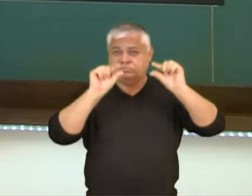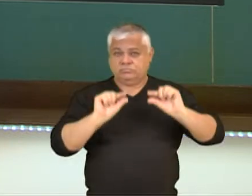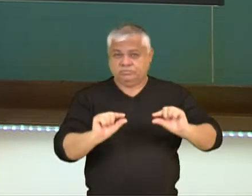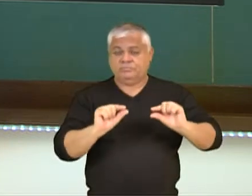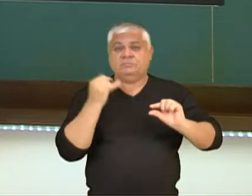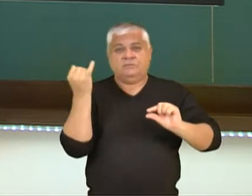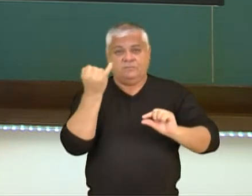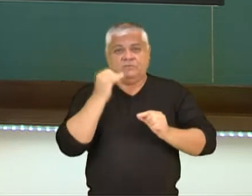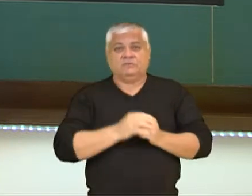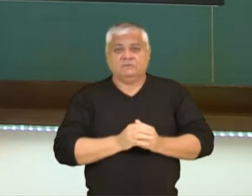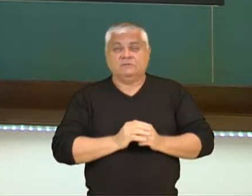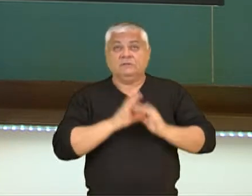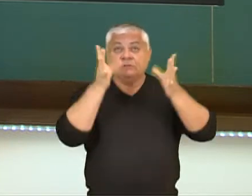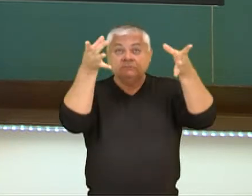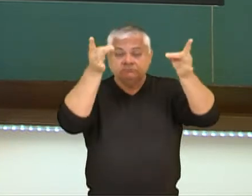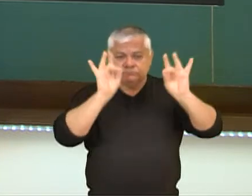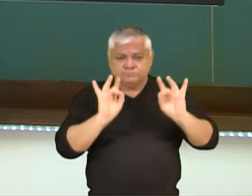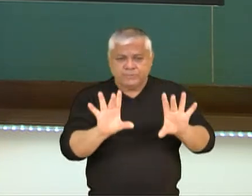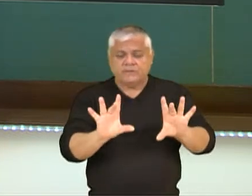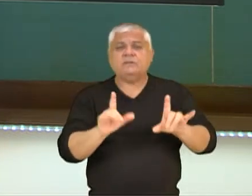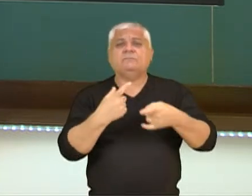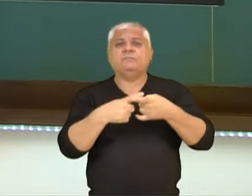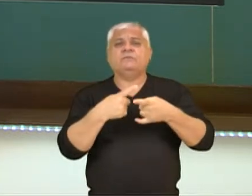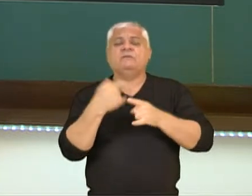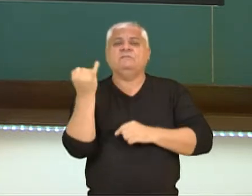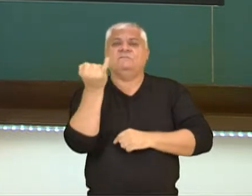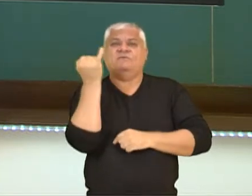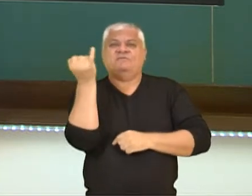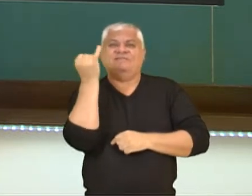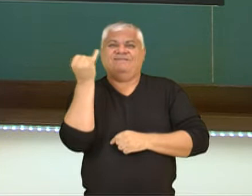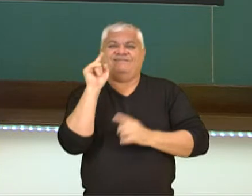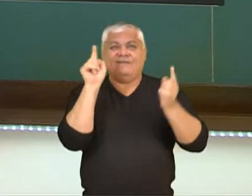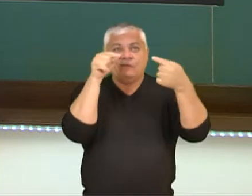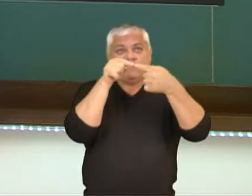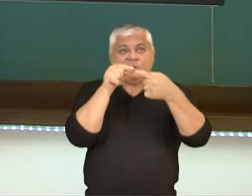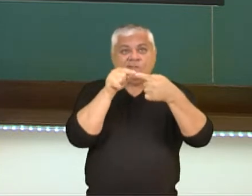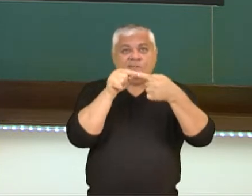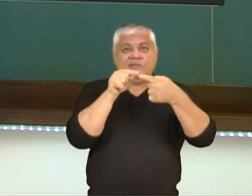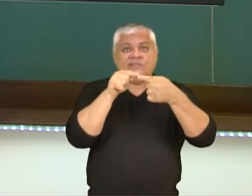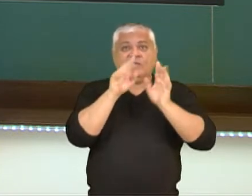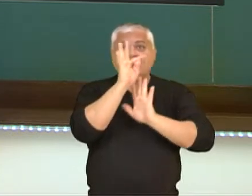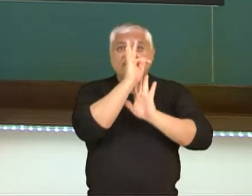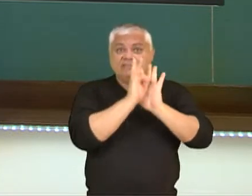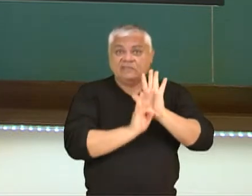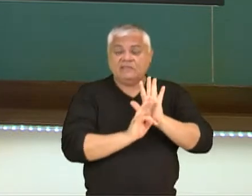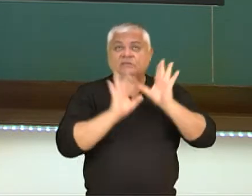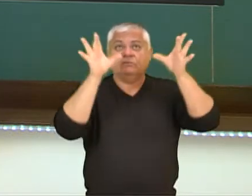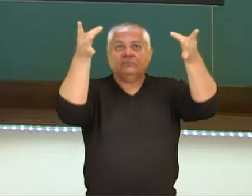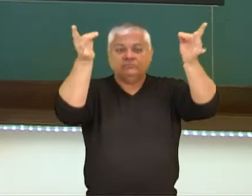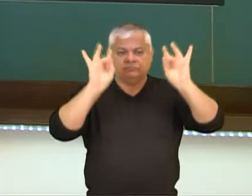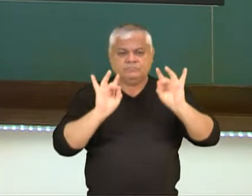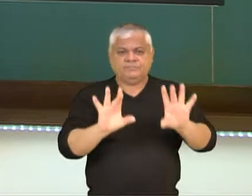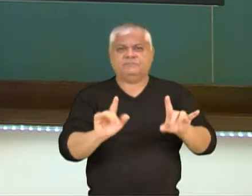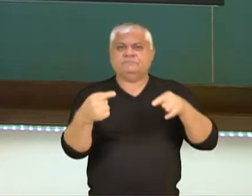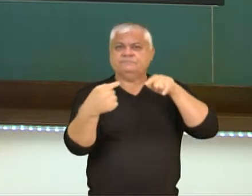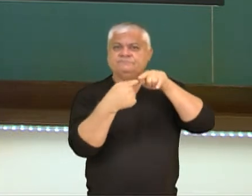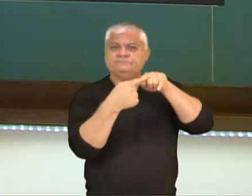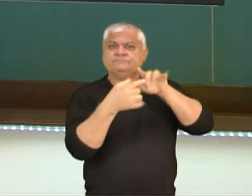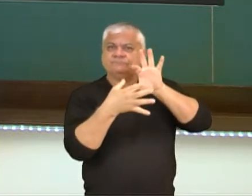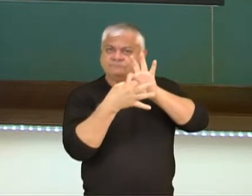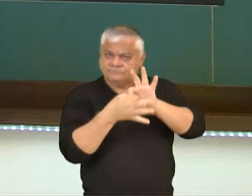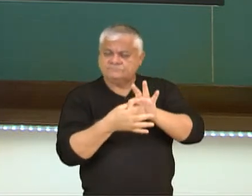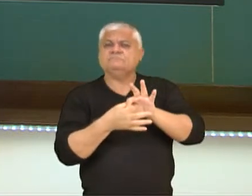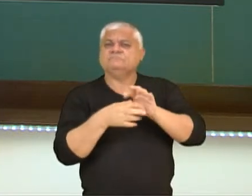muito importante, minha gente. Toda vez que a gente vai responder uma questão como essa, a gente precisa recortar o texto, né? Copiar